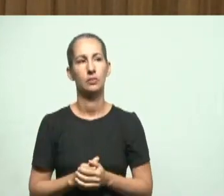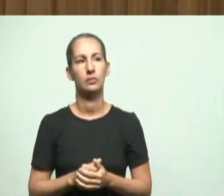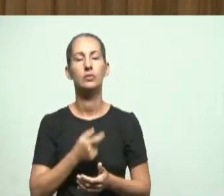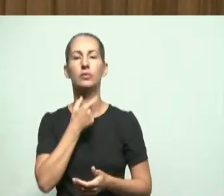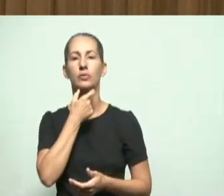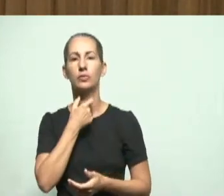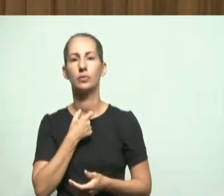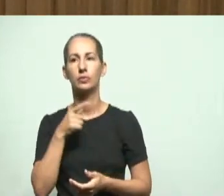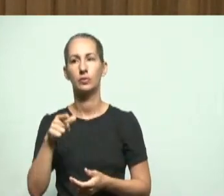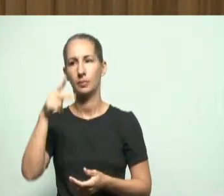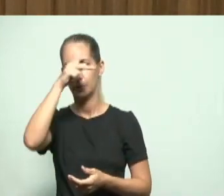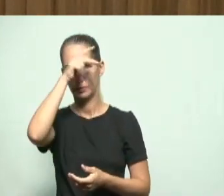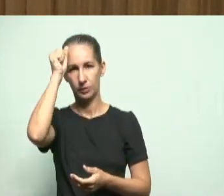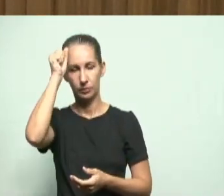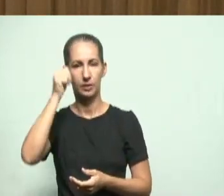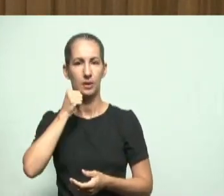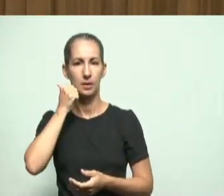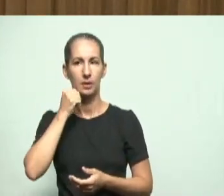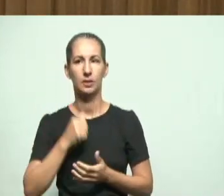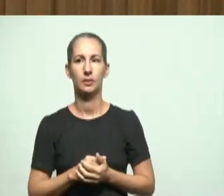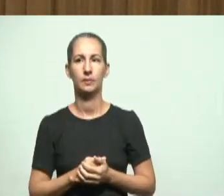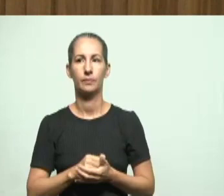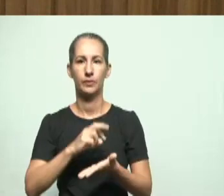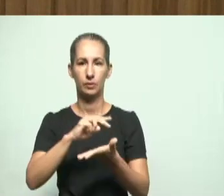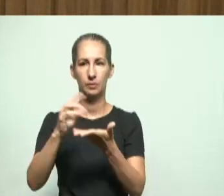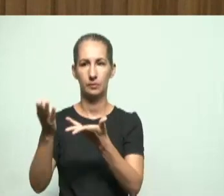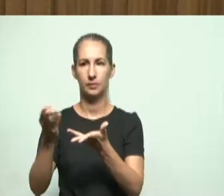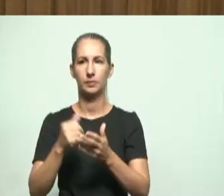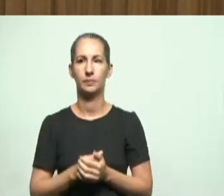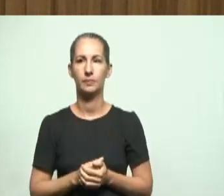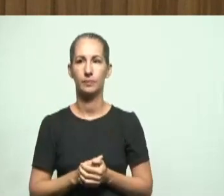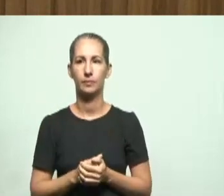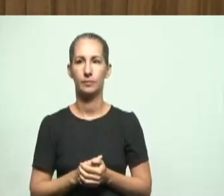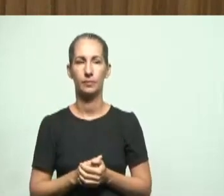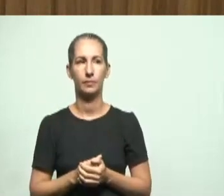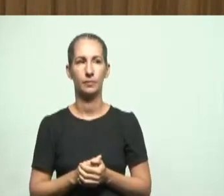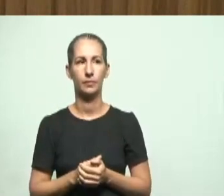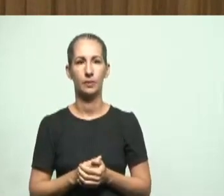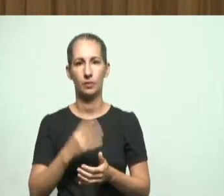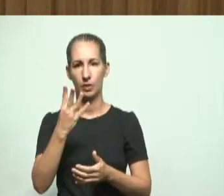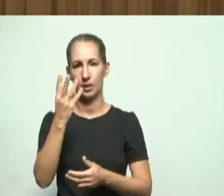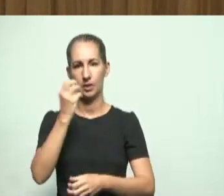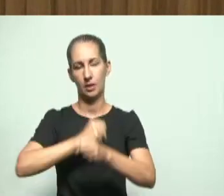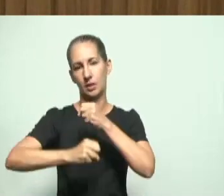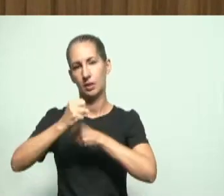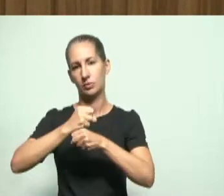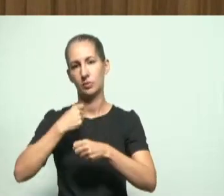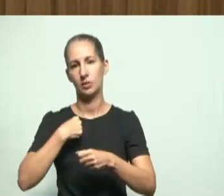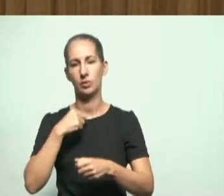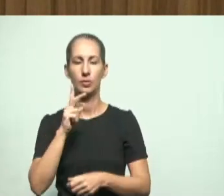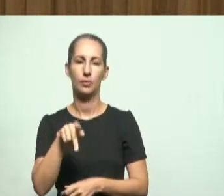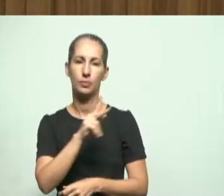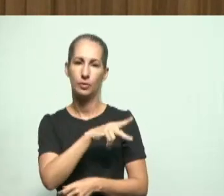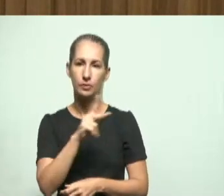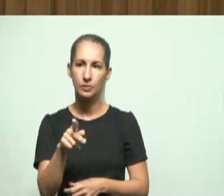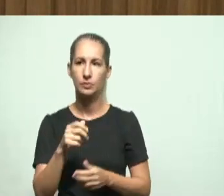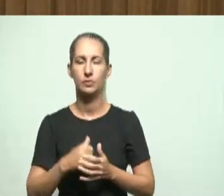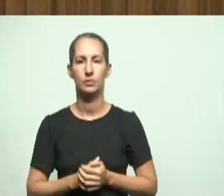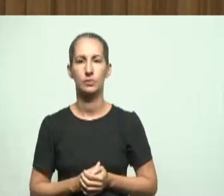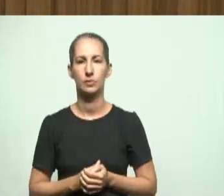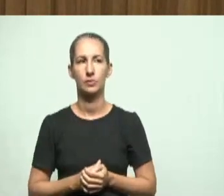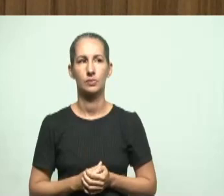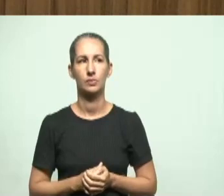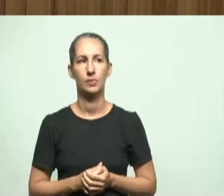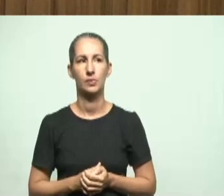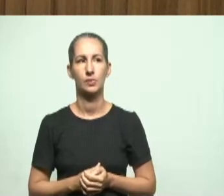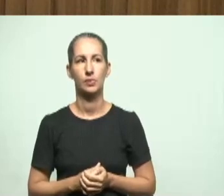fono-neural na rede de ensino municipal, né, e da Outras Providências. Eu sou professor há 40 anos, Camila, e muitas vezes o